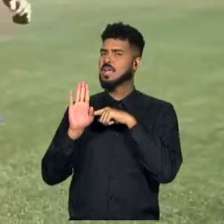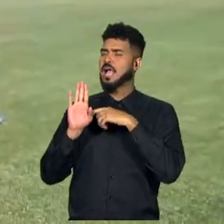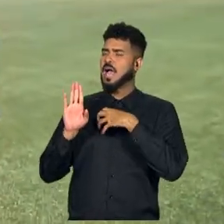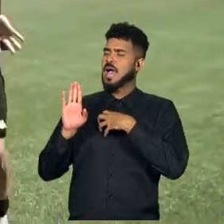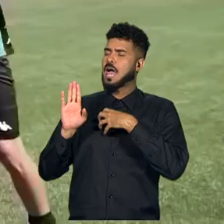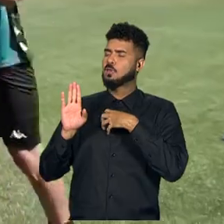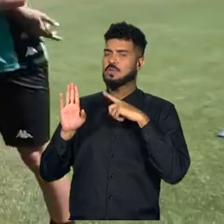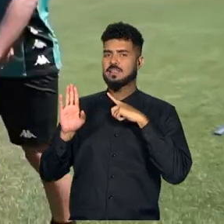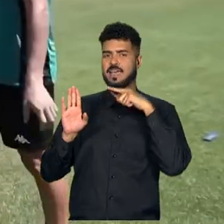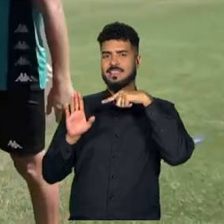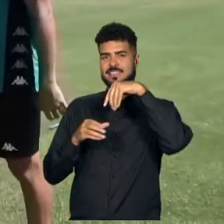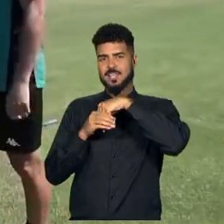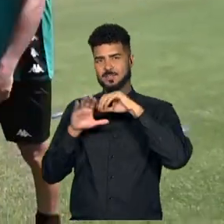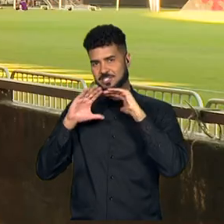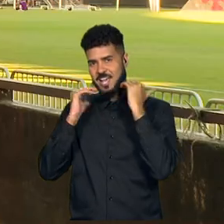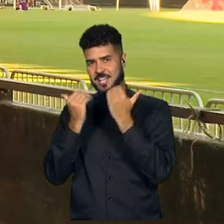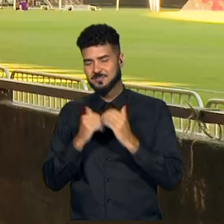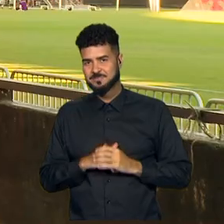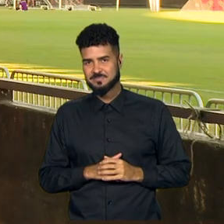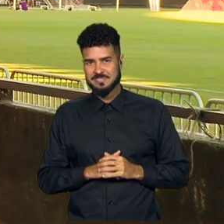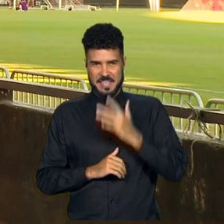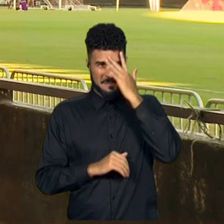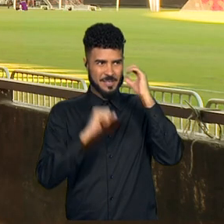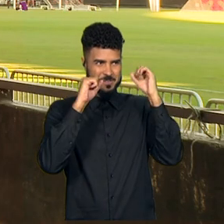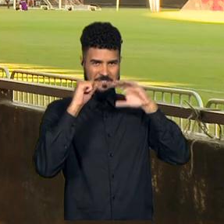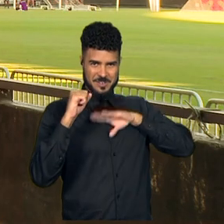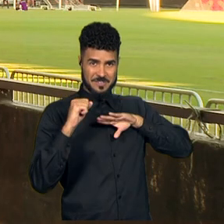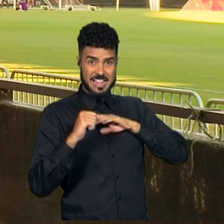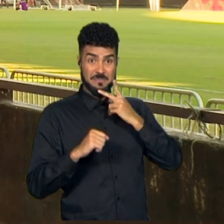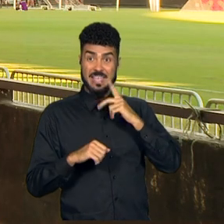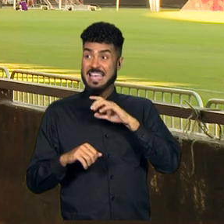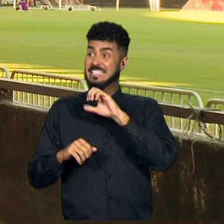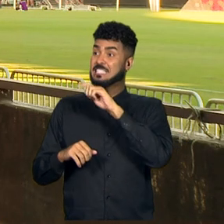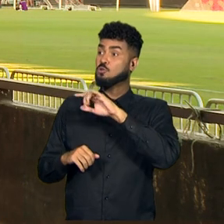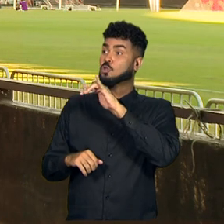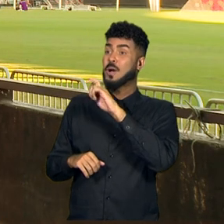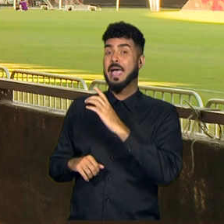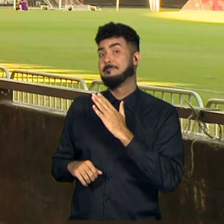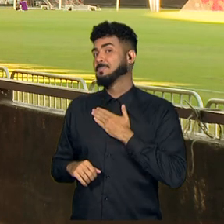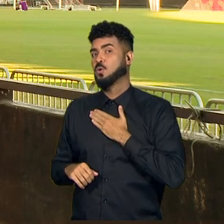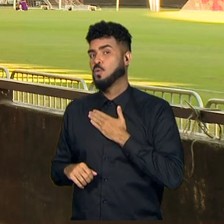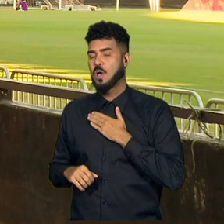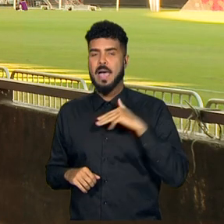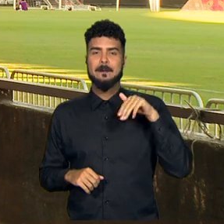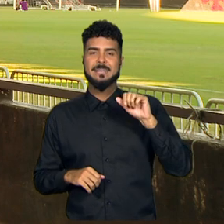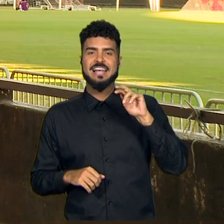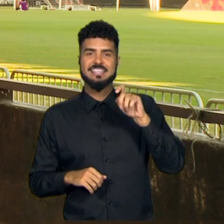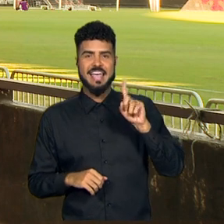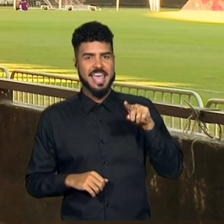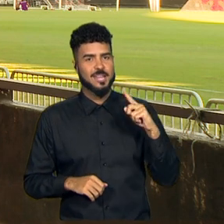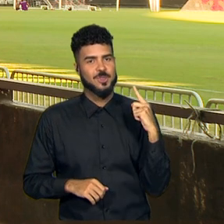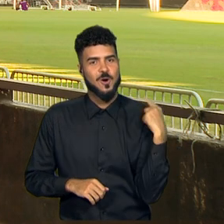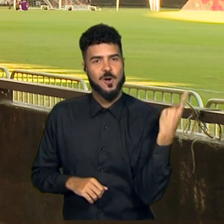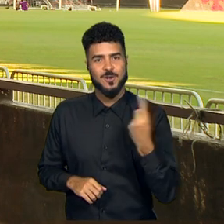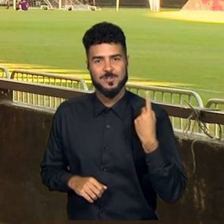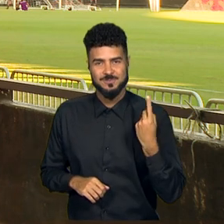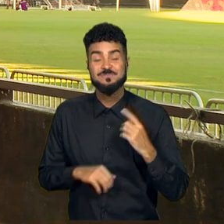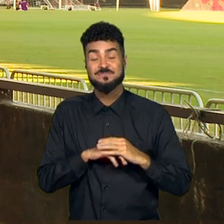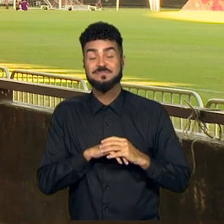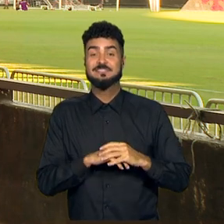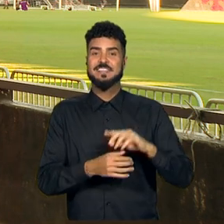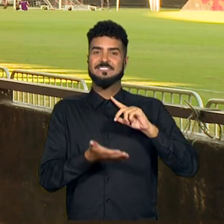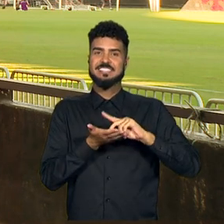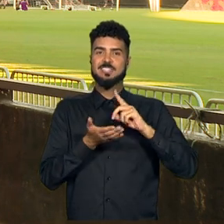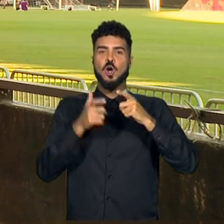Januário carrega. Os vascaínos falam, São Januário é meu e o Maracanã é nosso. O palco de festa